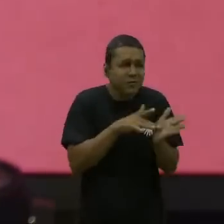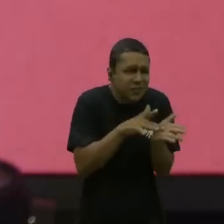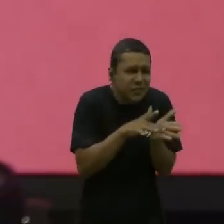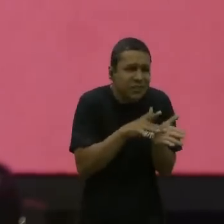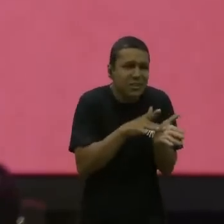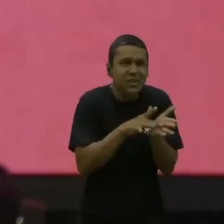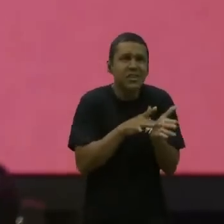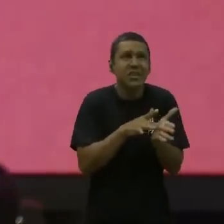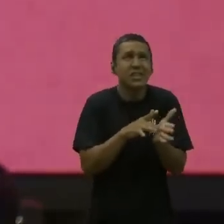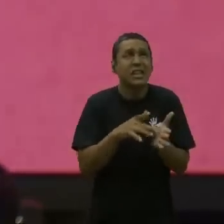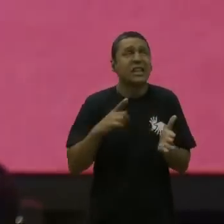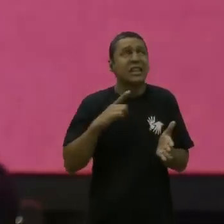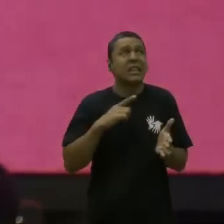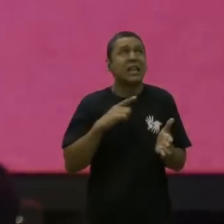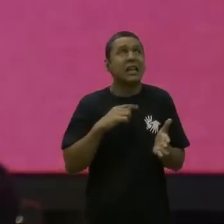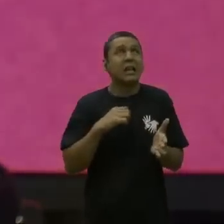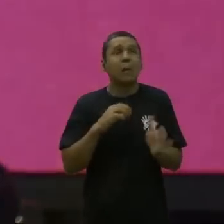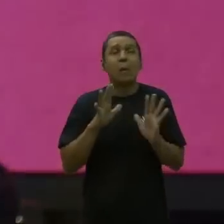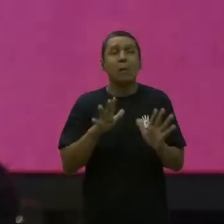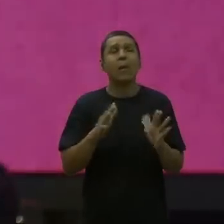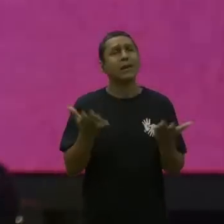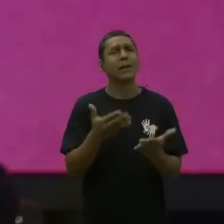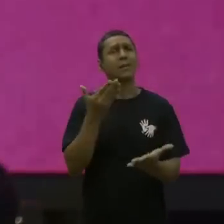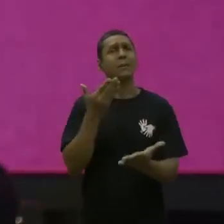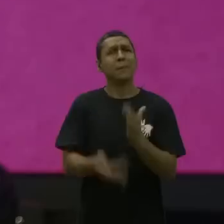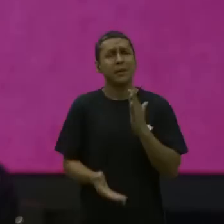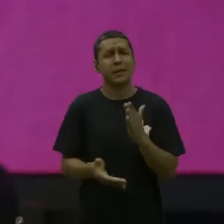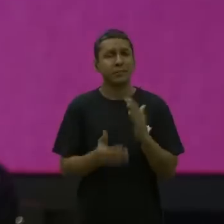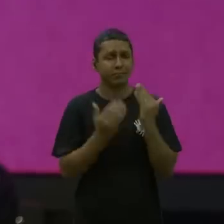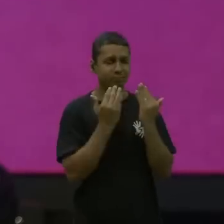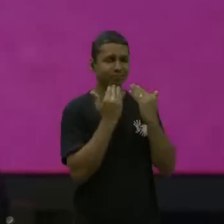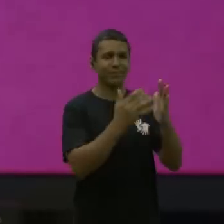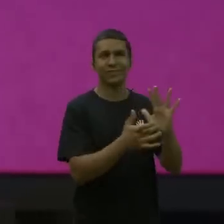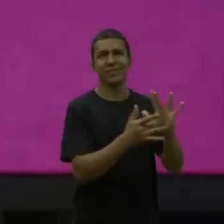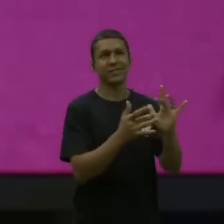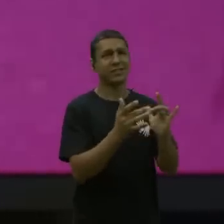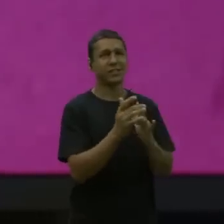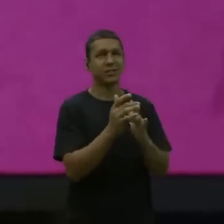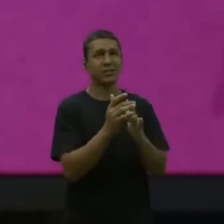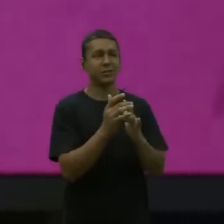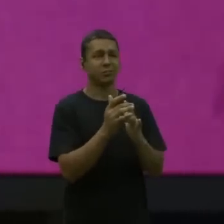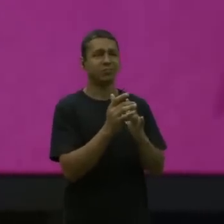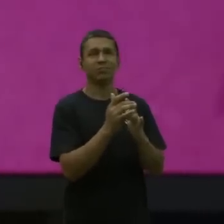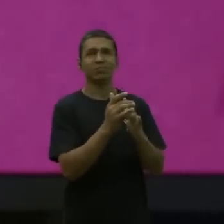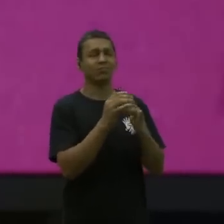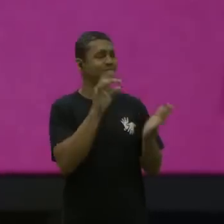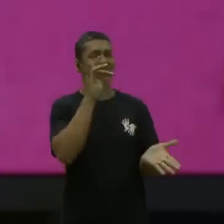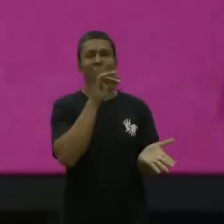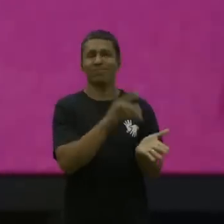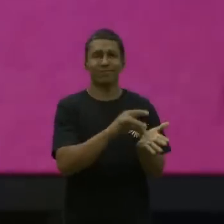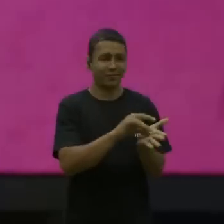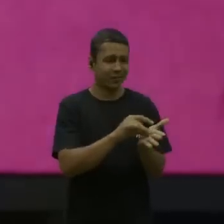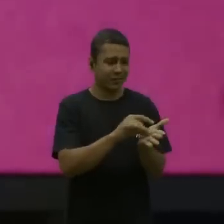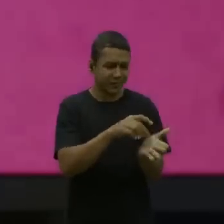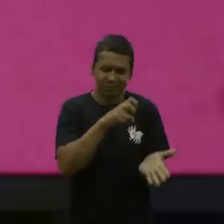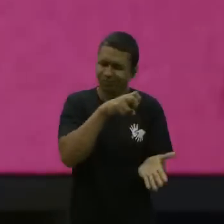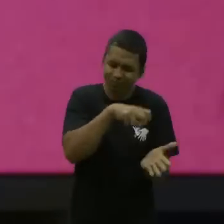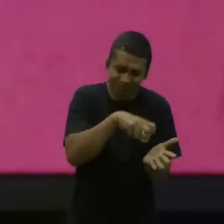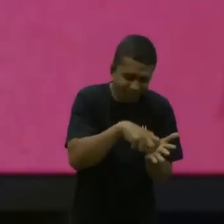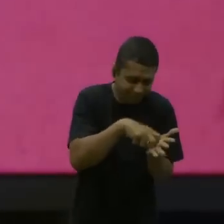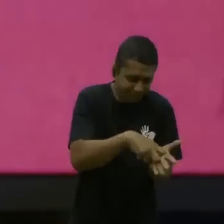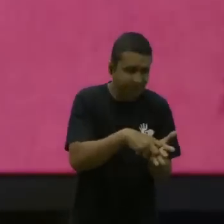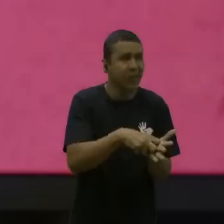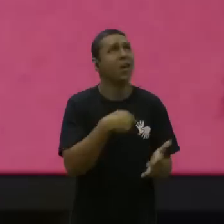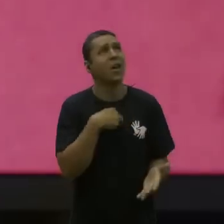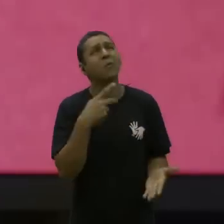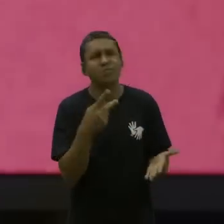fingir que ainda tem o que já perdeu. Diante dele só dá para chegar com verdade, falando: caí aqui,